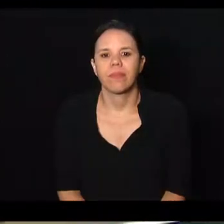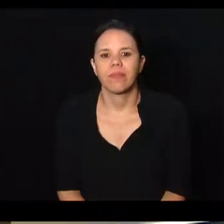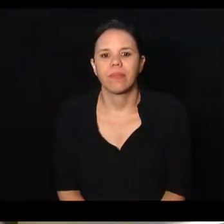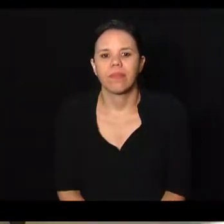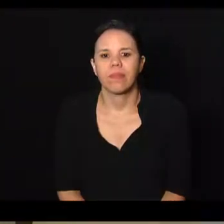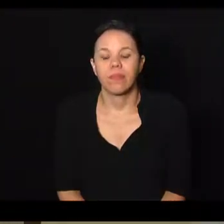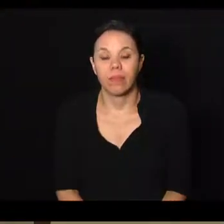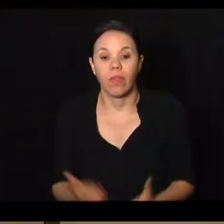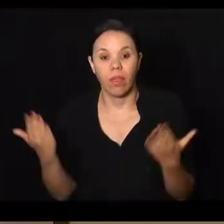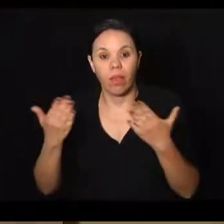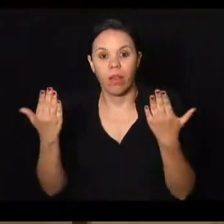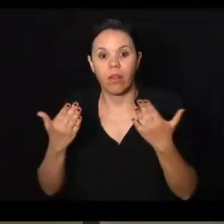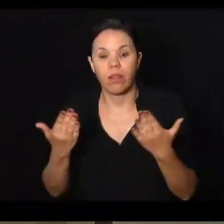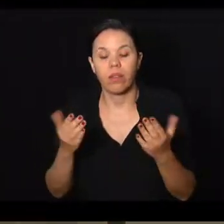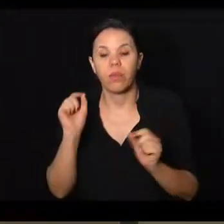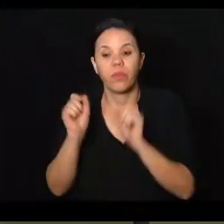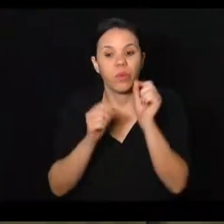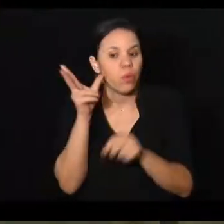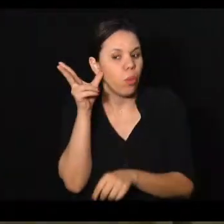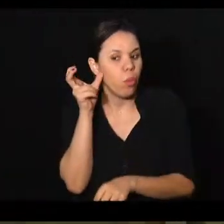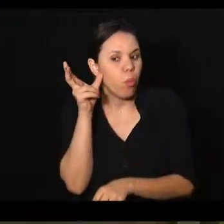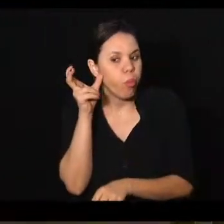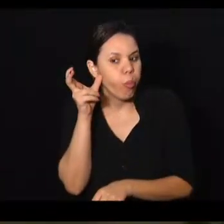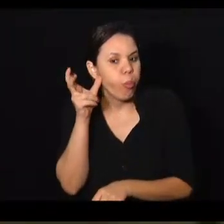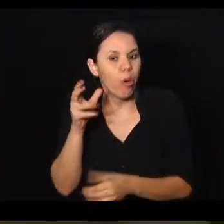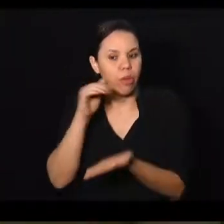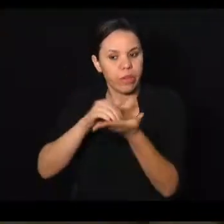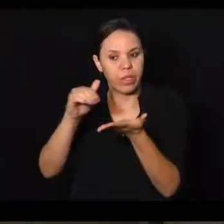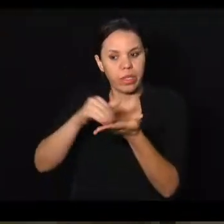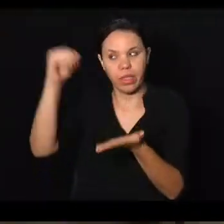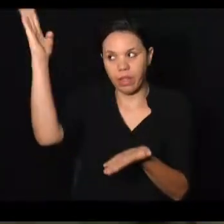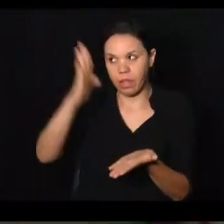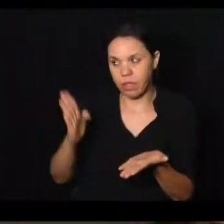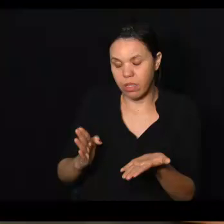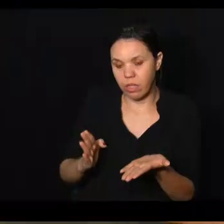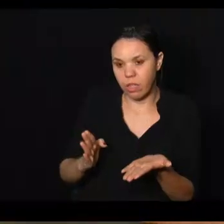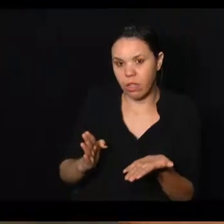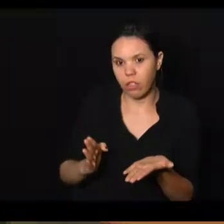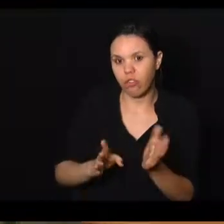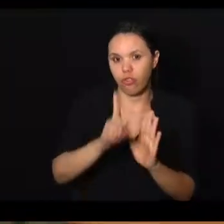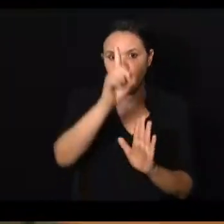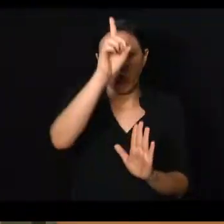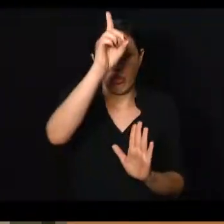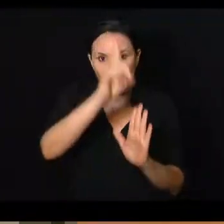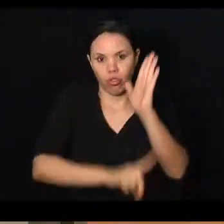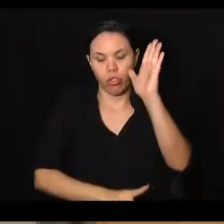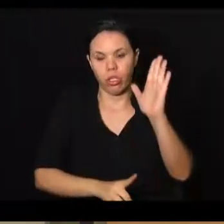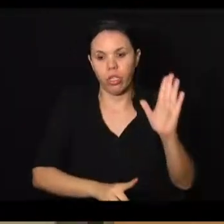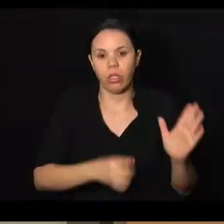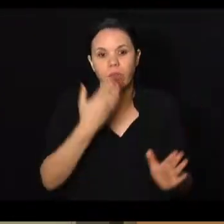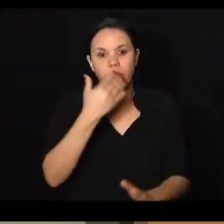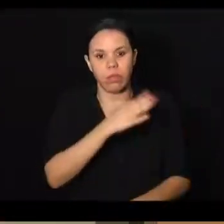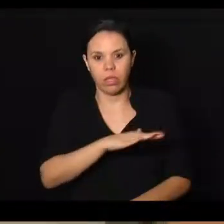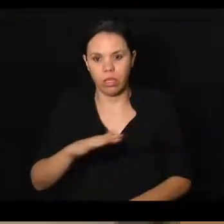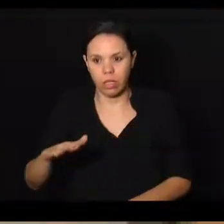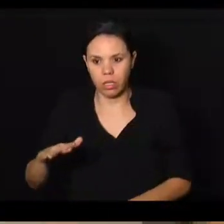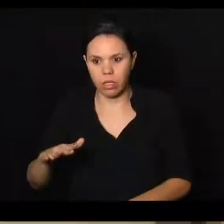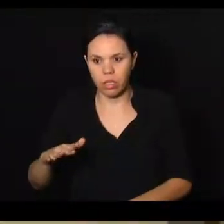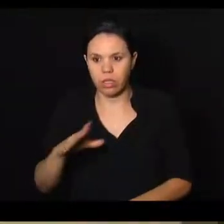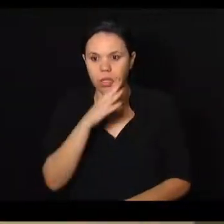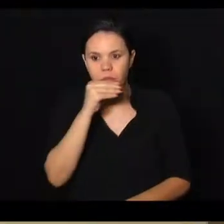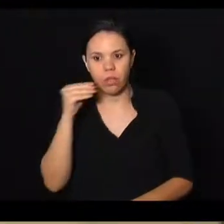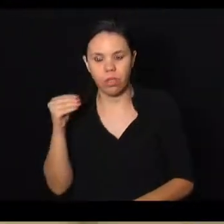Nesse momento, ouviremos a secretária nacional dos Direitos da Criança e do Adolescente, Petrúcia de